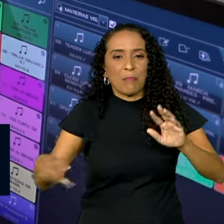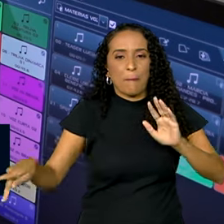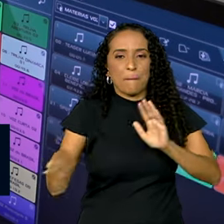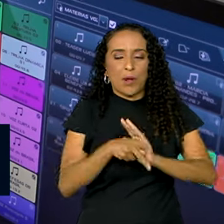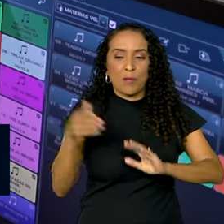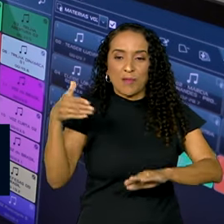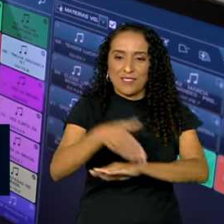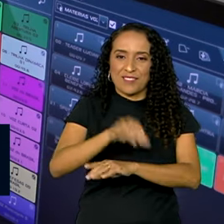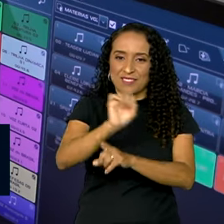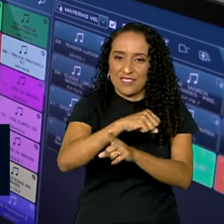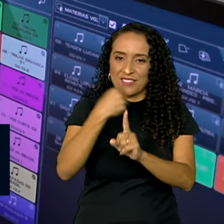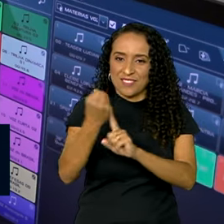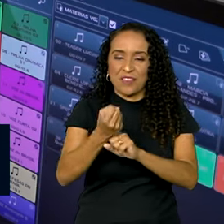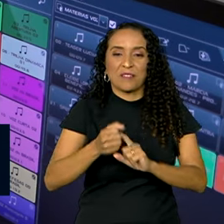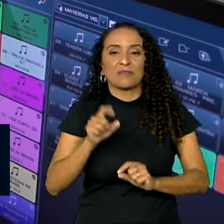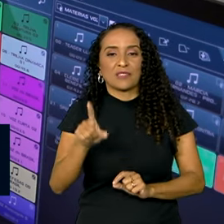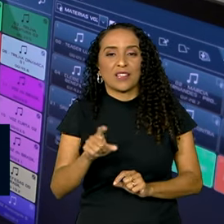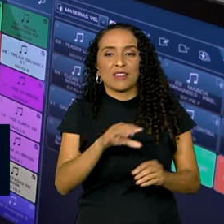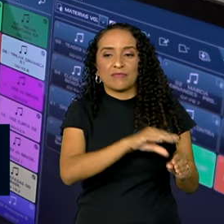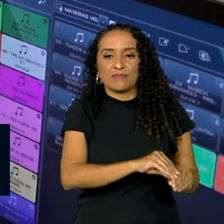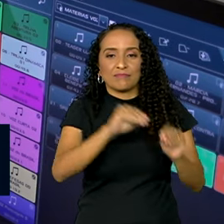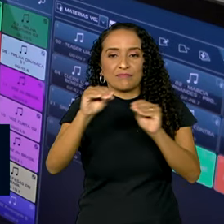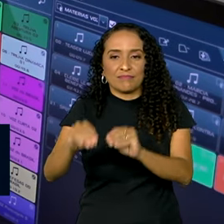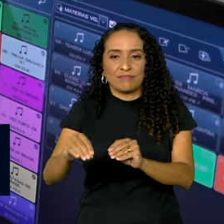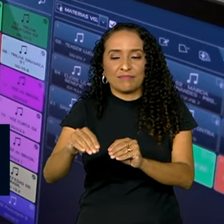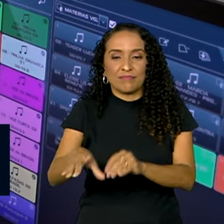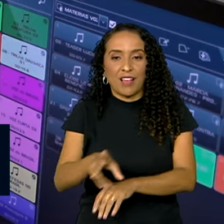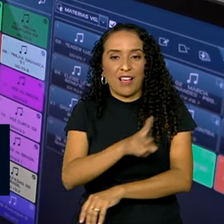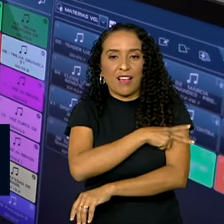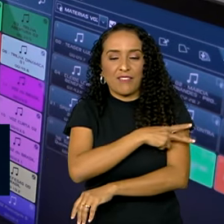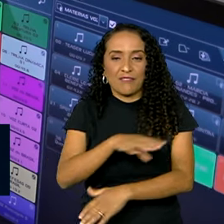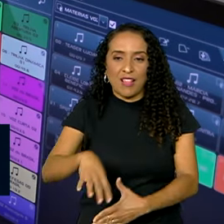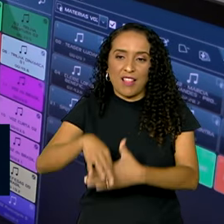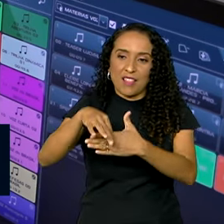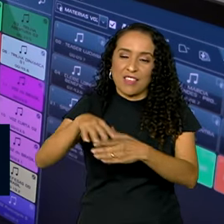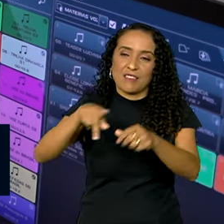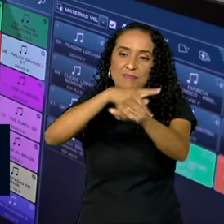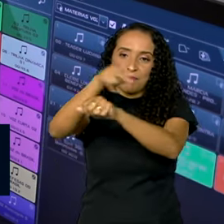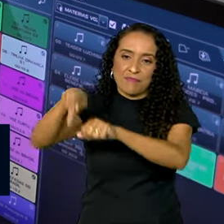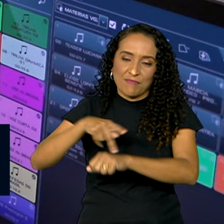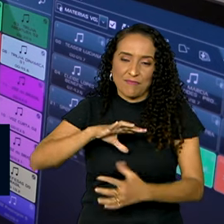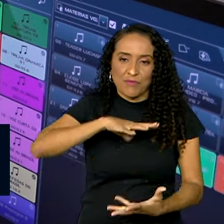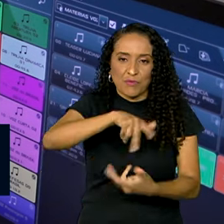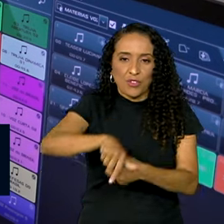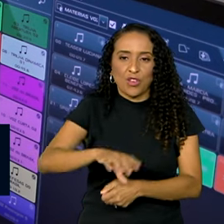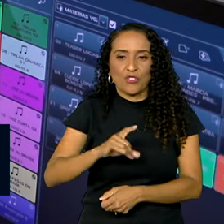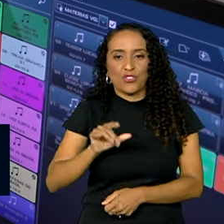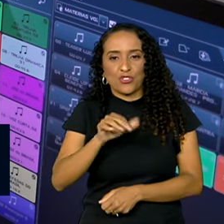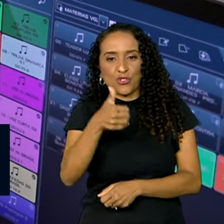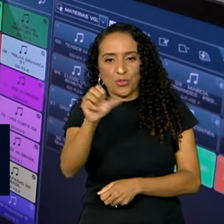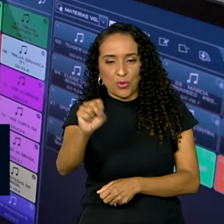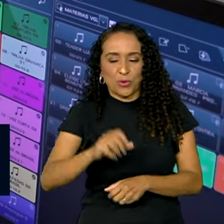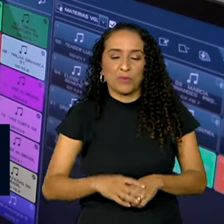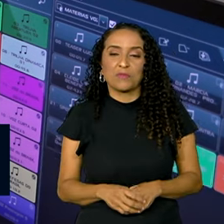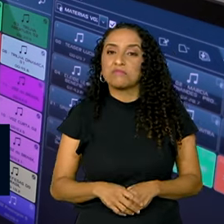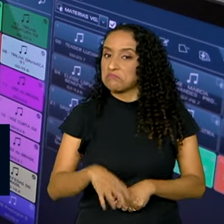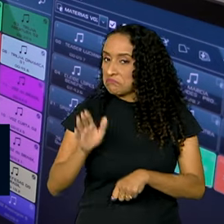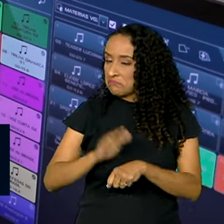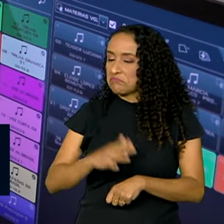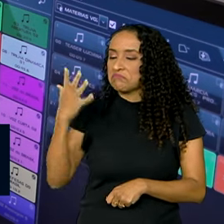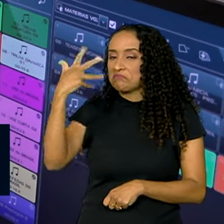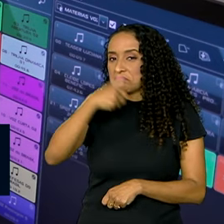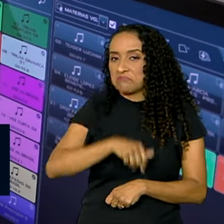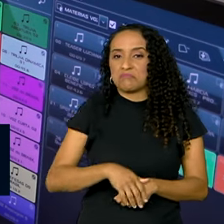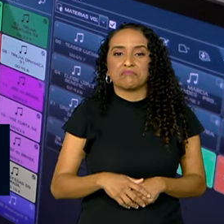participação social será encaminhado às mãos desses líderes mundiais que estarão no dia 18 no Rio vai ser um momento bonito né